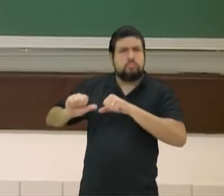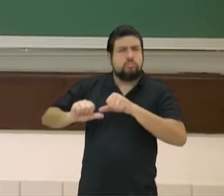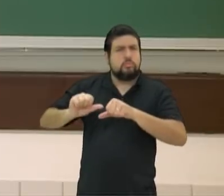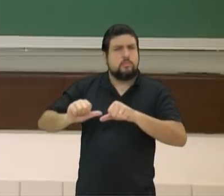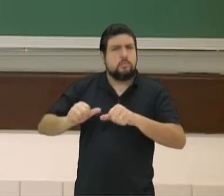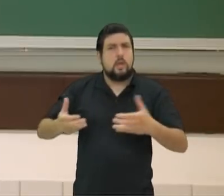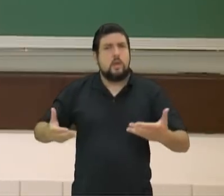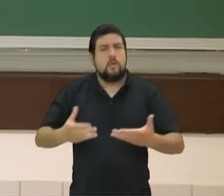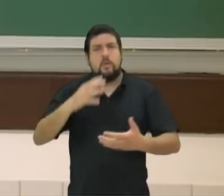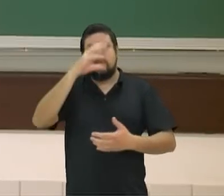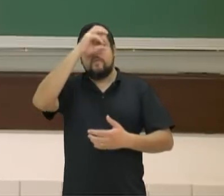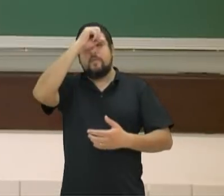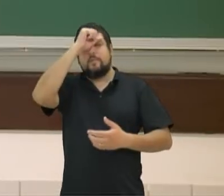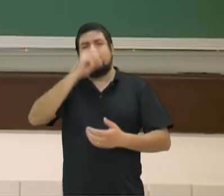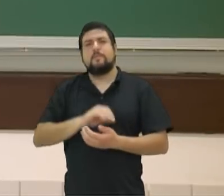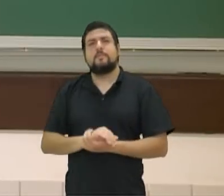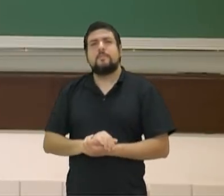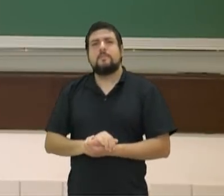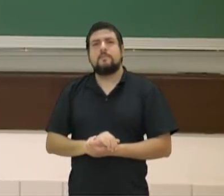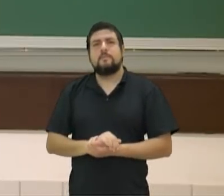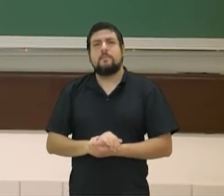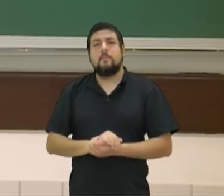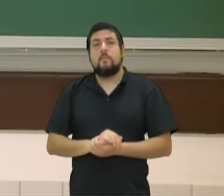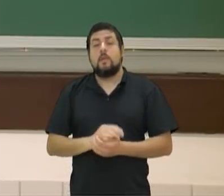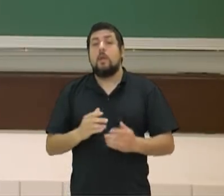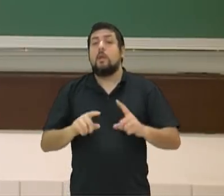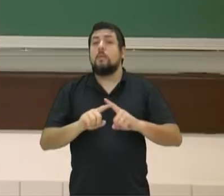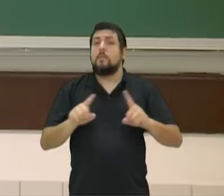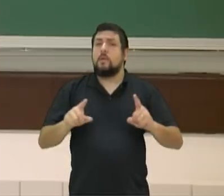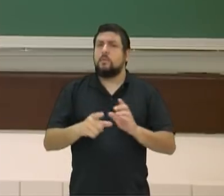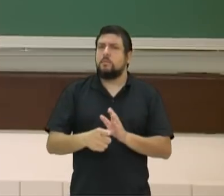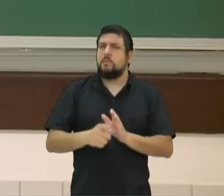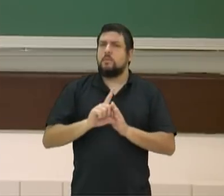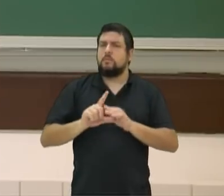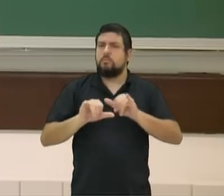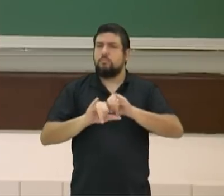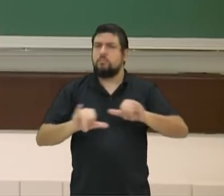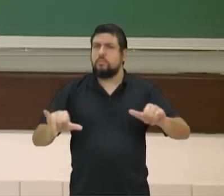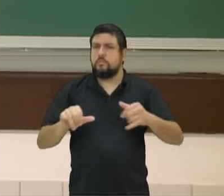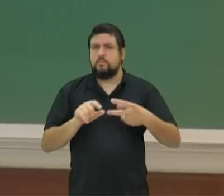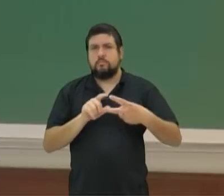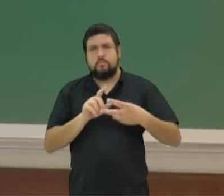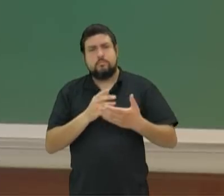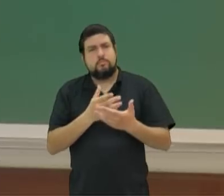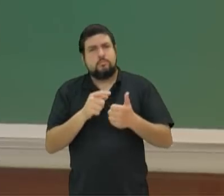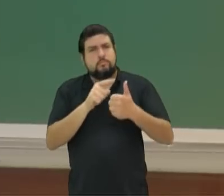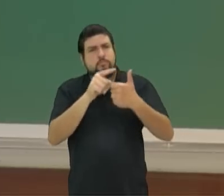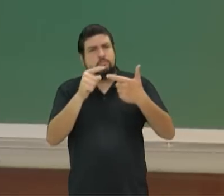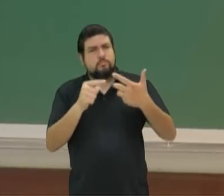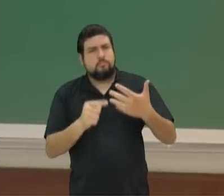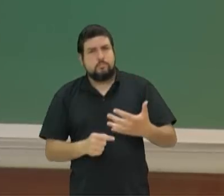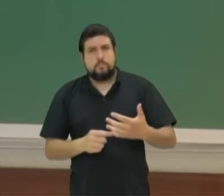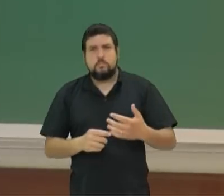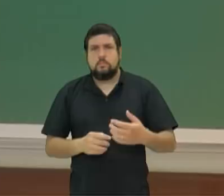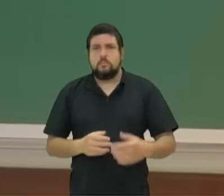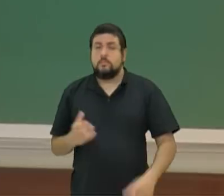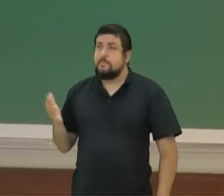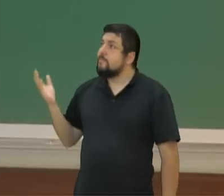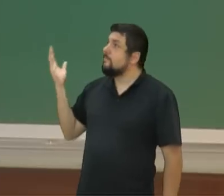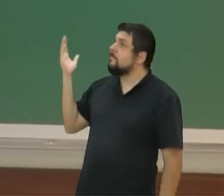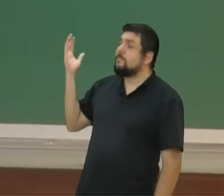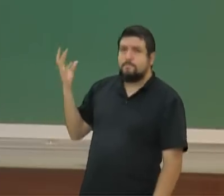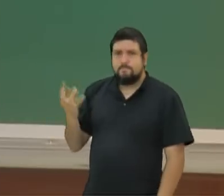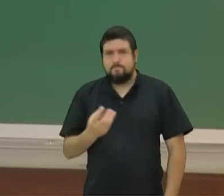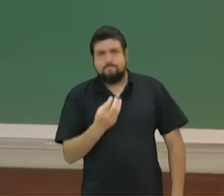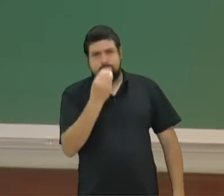antes de qualquer coisa, precisamos ver os nossos lembretes importantes. Vamos lá, keep in mind, não se esqueça